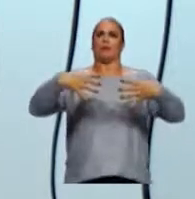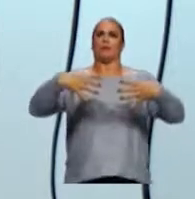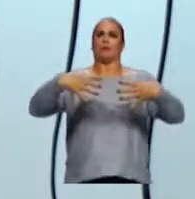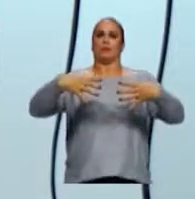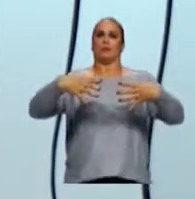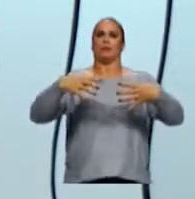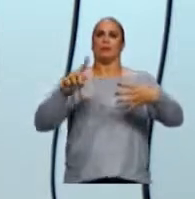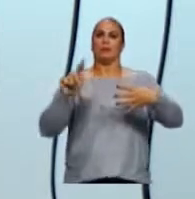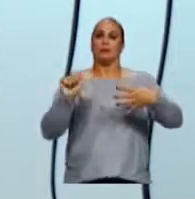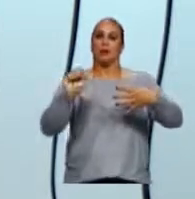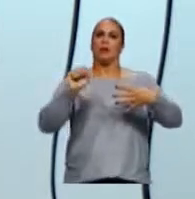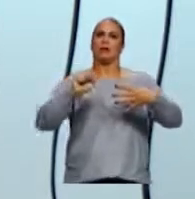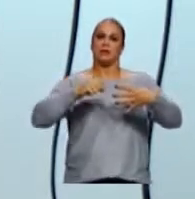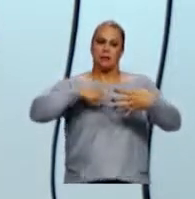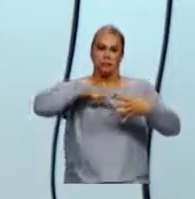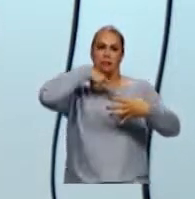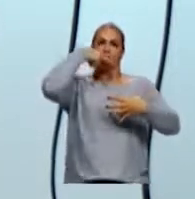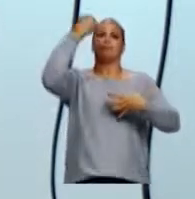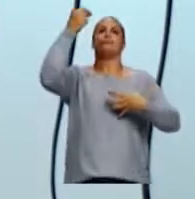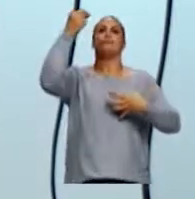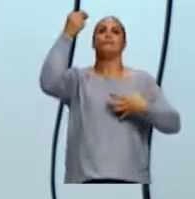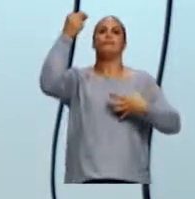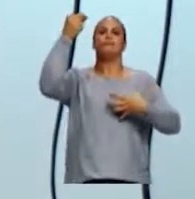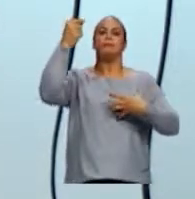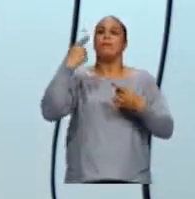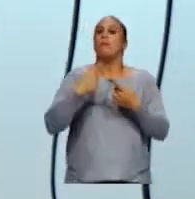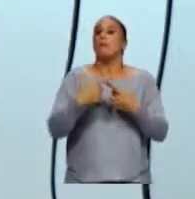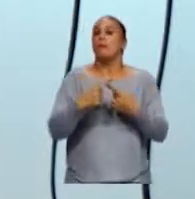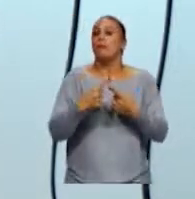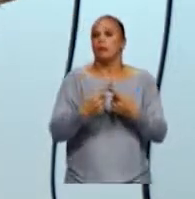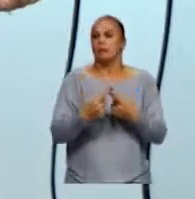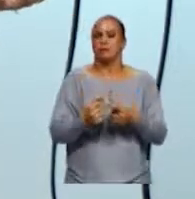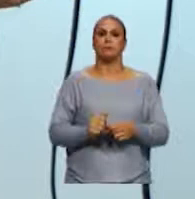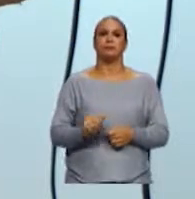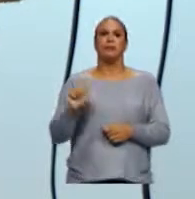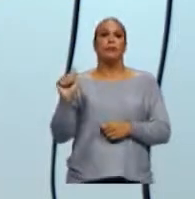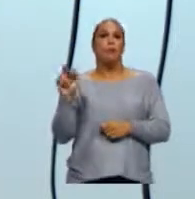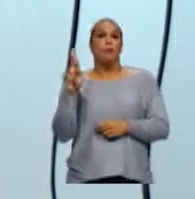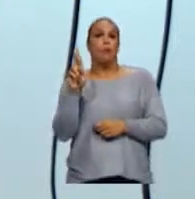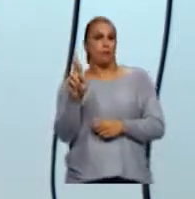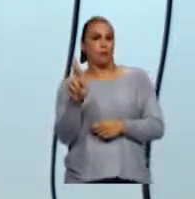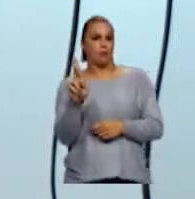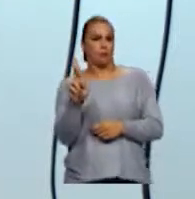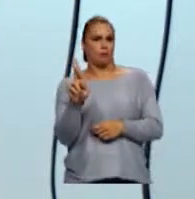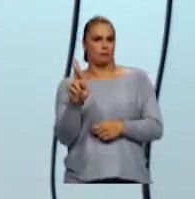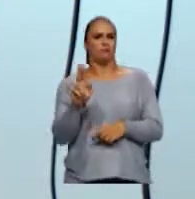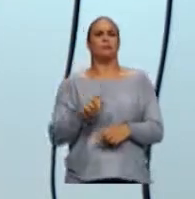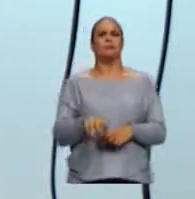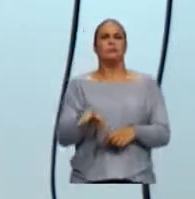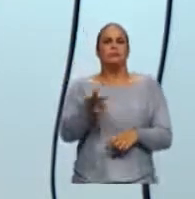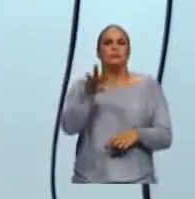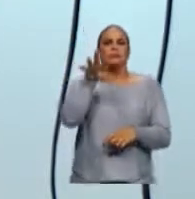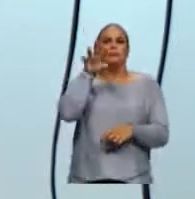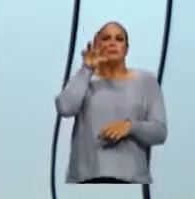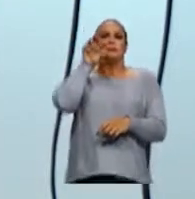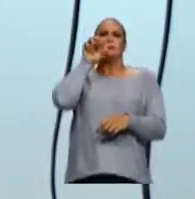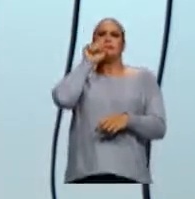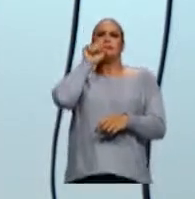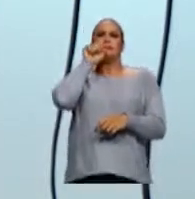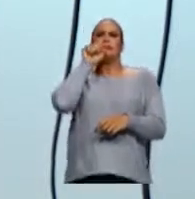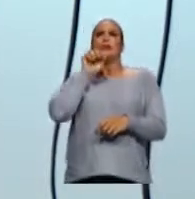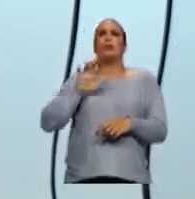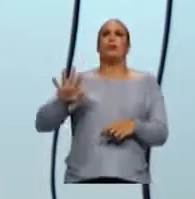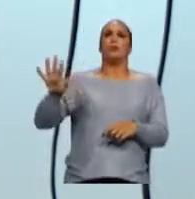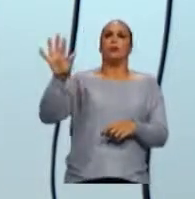ar? Porque o ar, quando você respira todo esse ar que está em